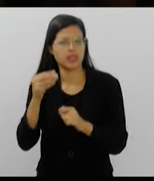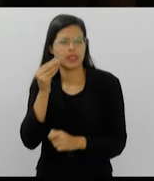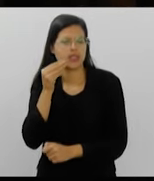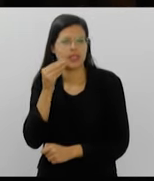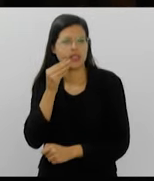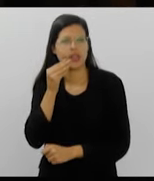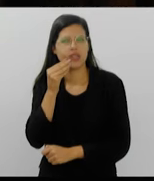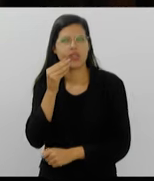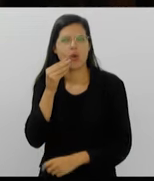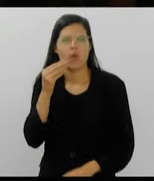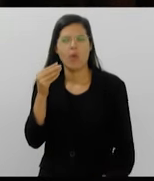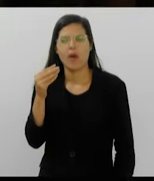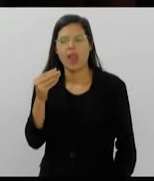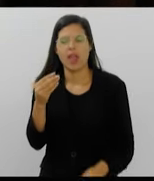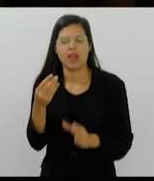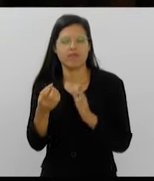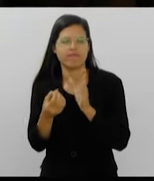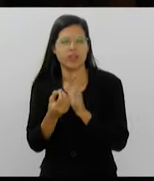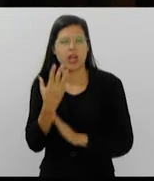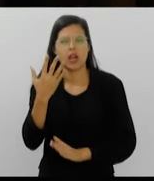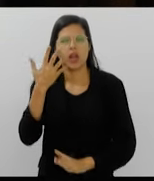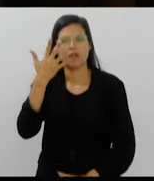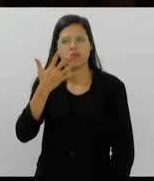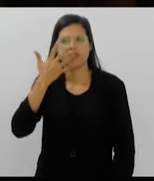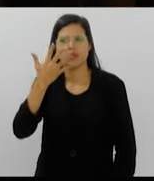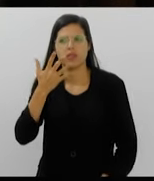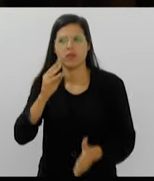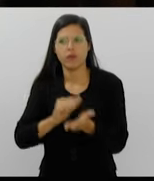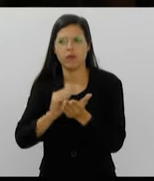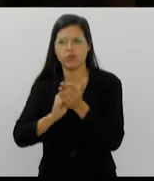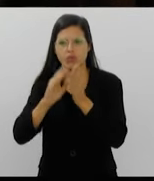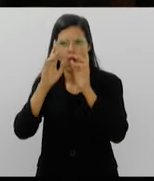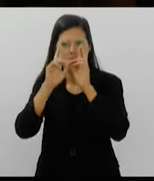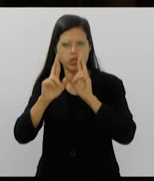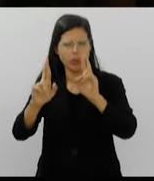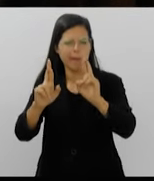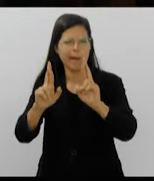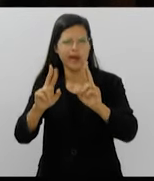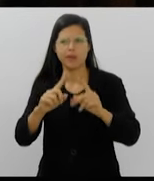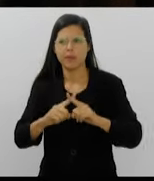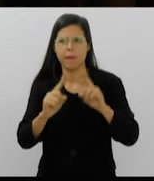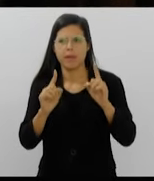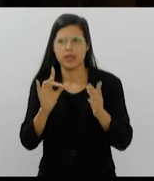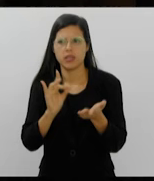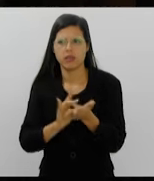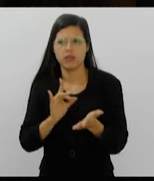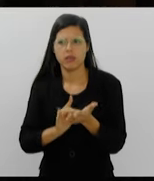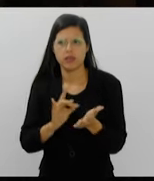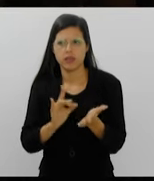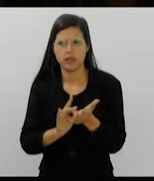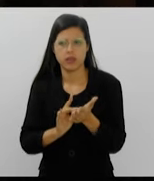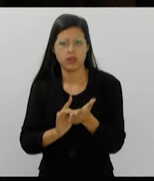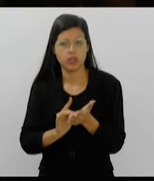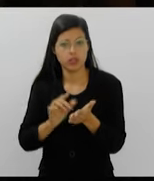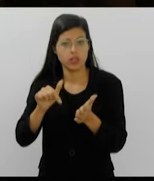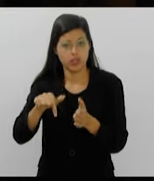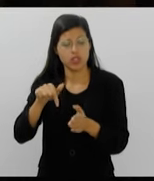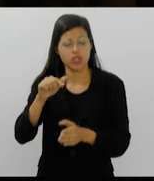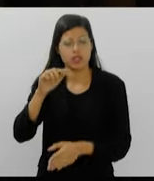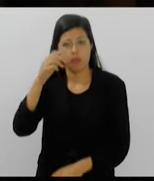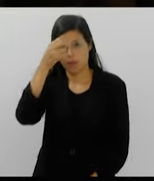narrativa que houve um desrespeito e que, na verdade, o desrespeito foi protagonizado pelo senhor Eduardo